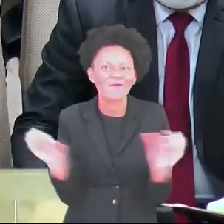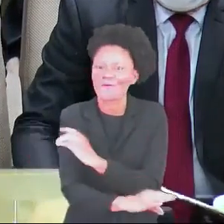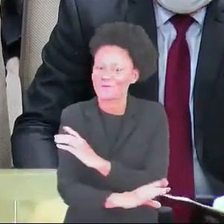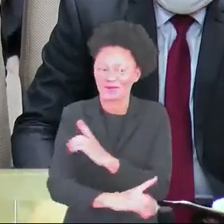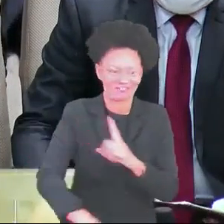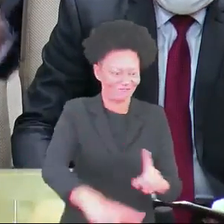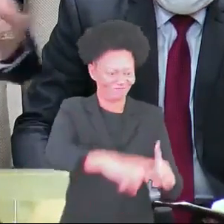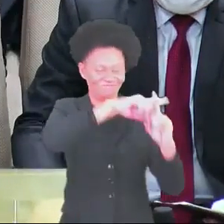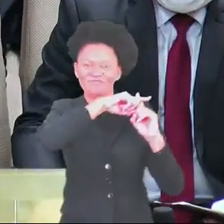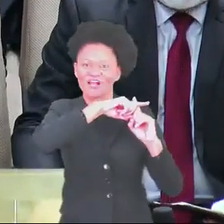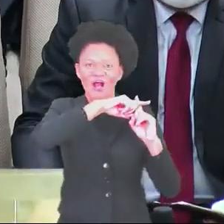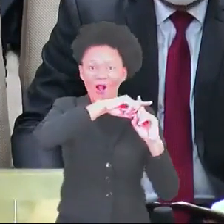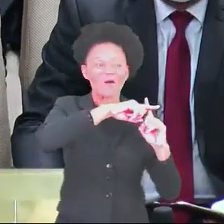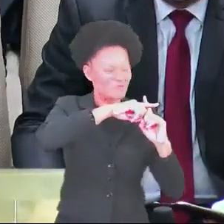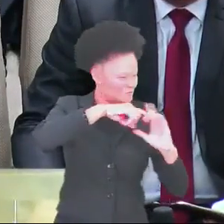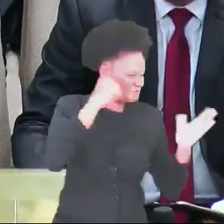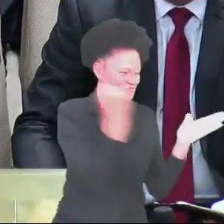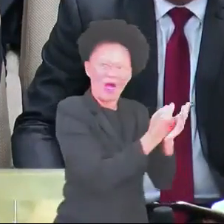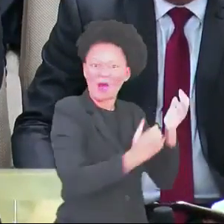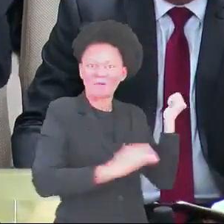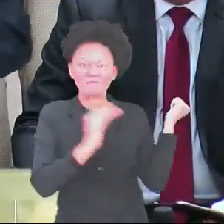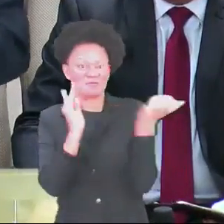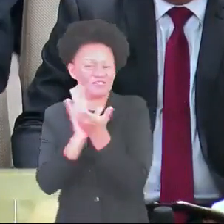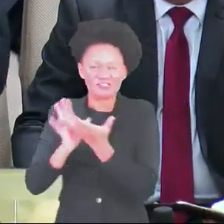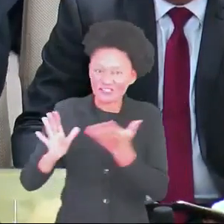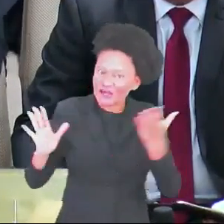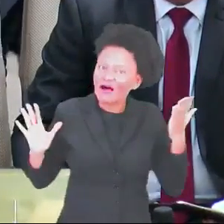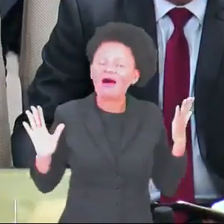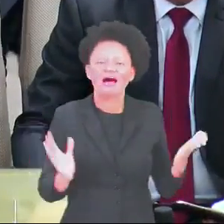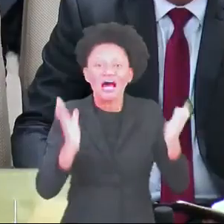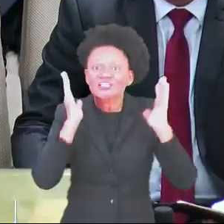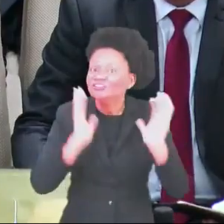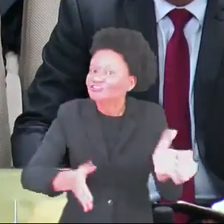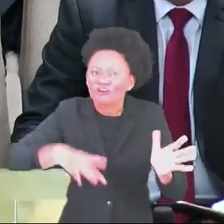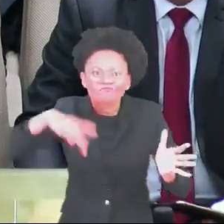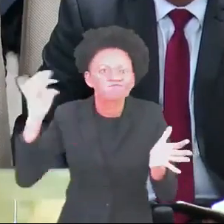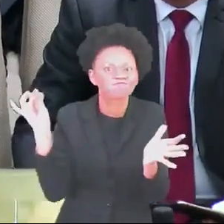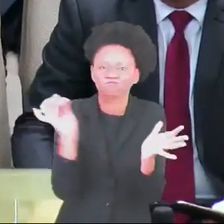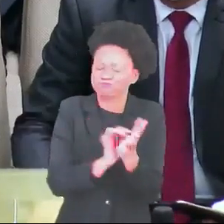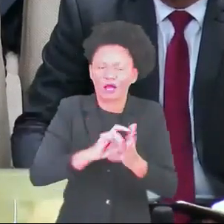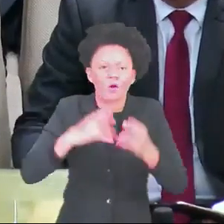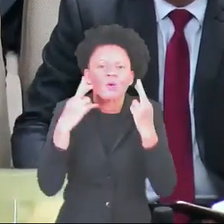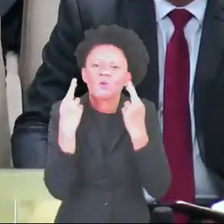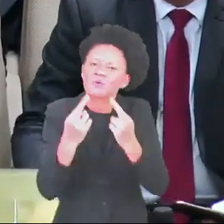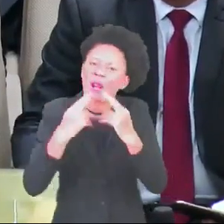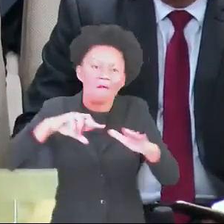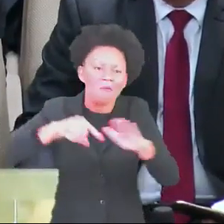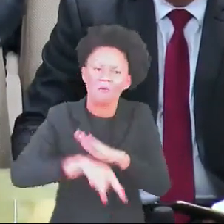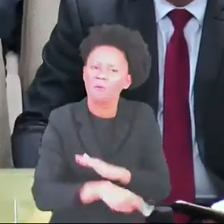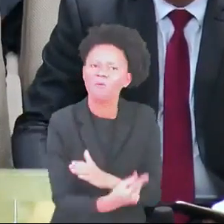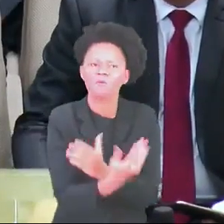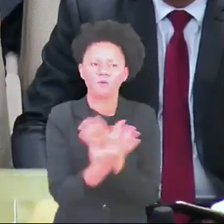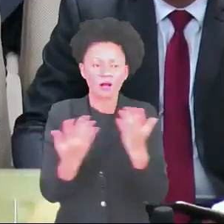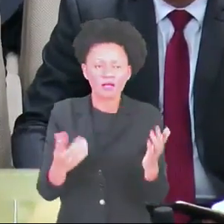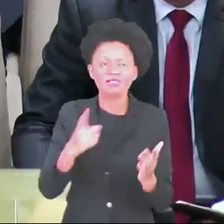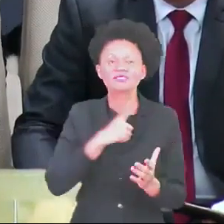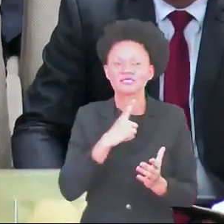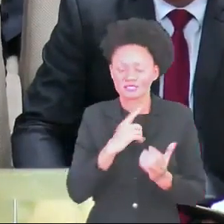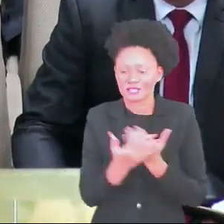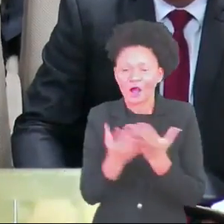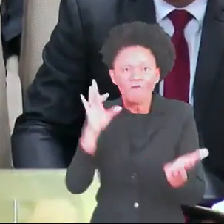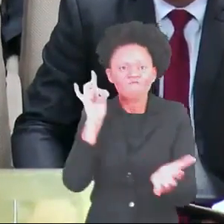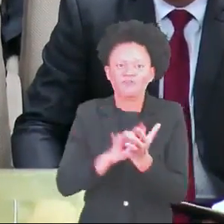do Calvário, ela já se torna uma realidade, já é uma realidade de uma esperança profunda, que se torna uma